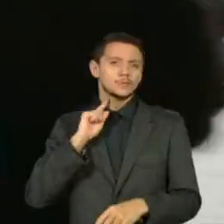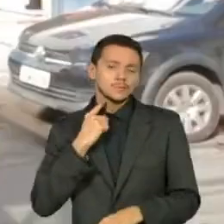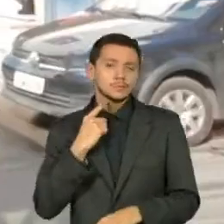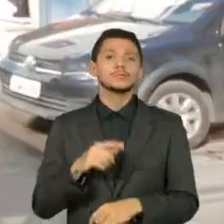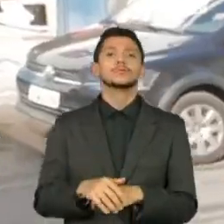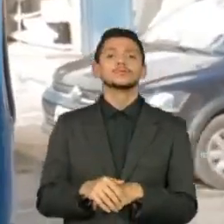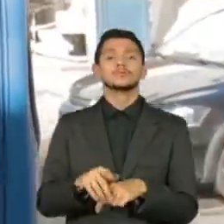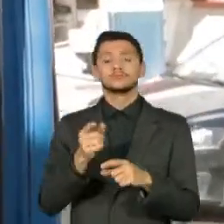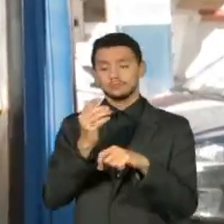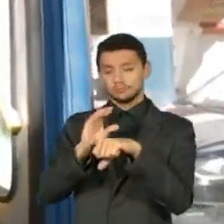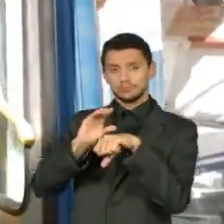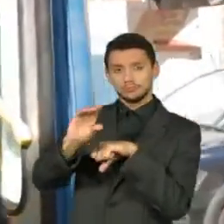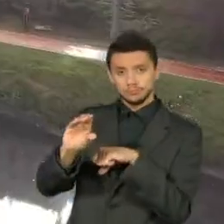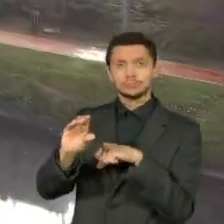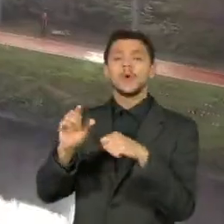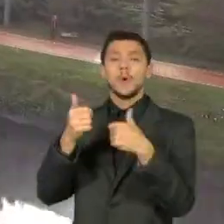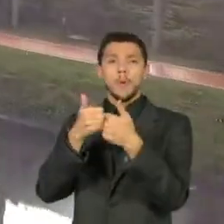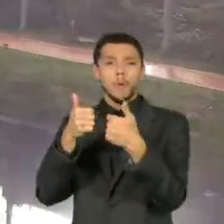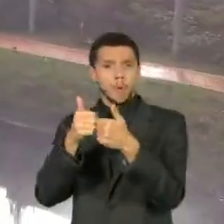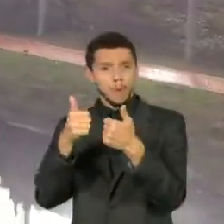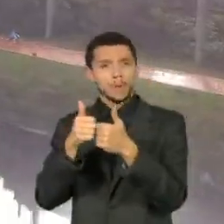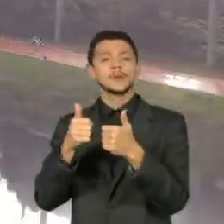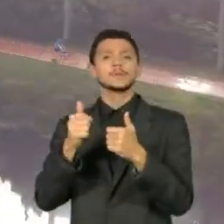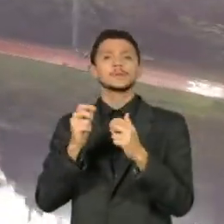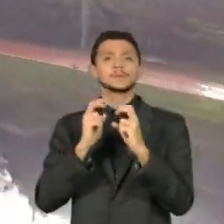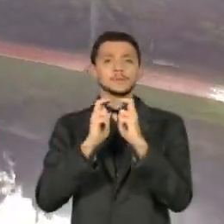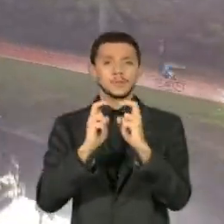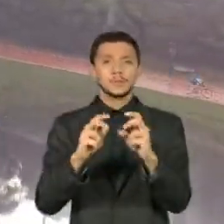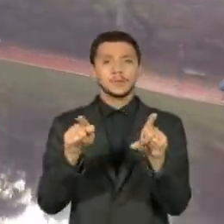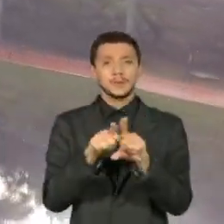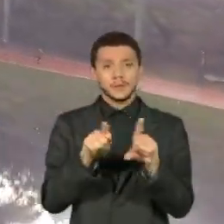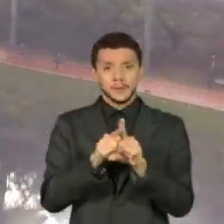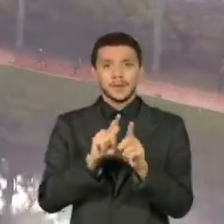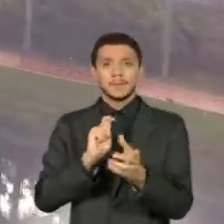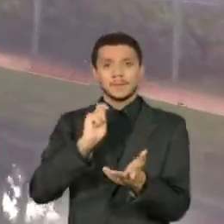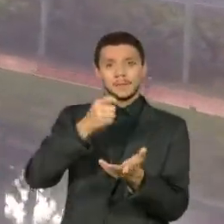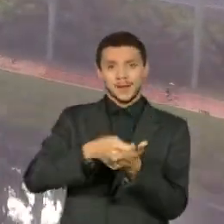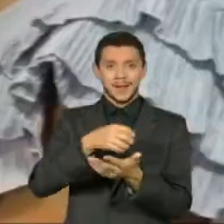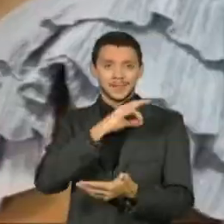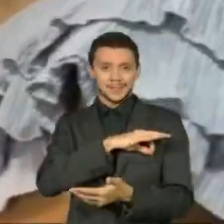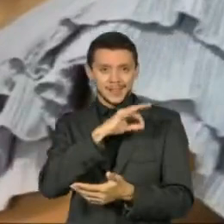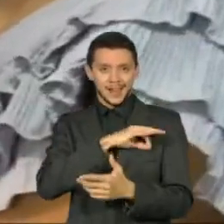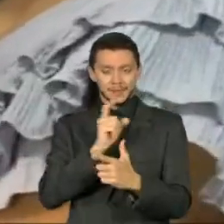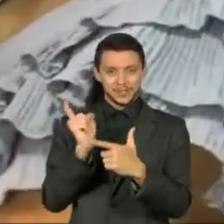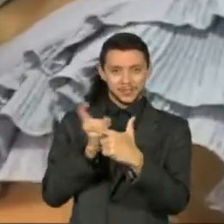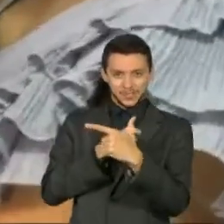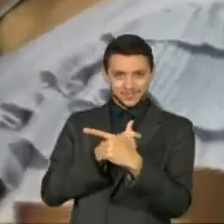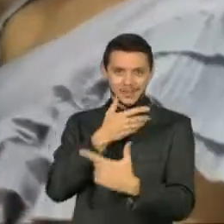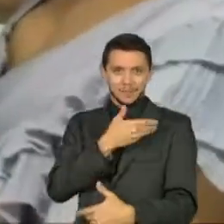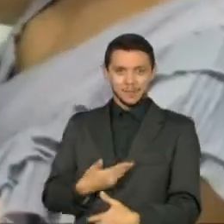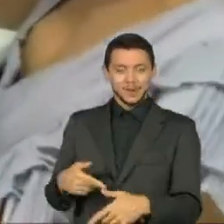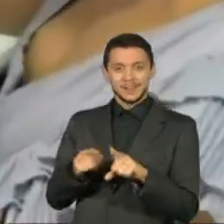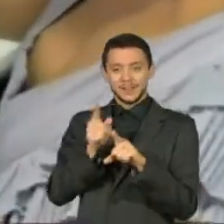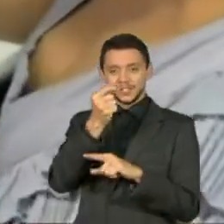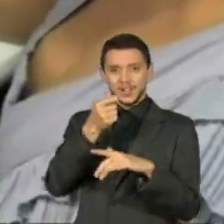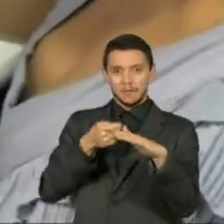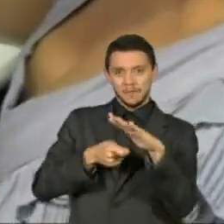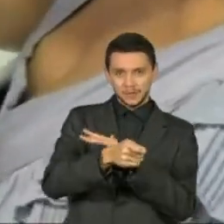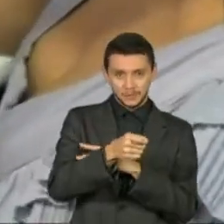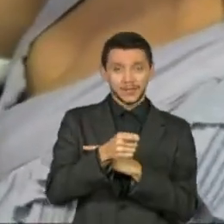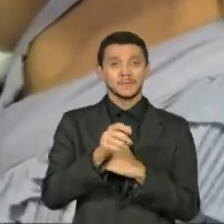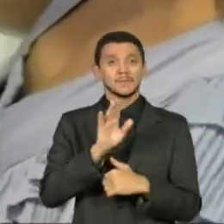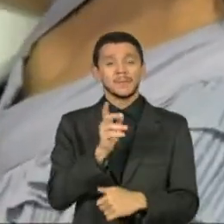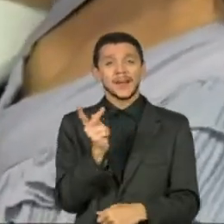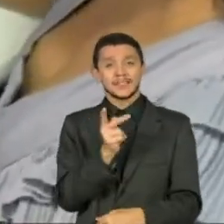do transporte coletivo, além do pagamento da dívida pública e investimentos. No entanto, Marília e Elaine não se